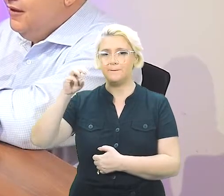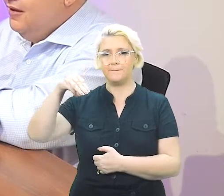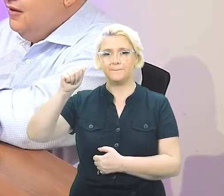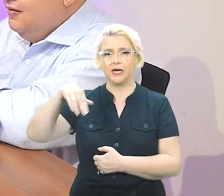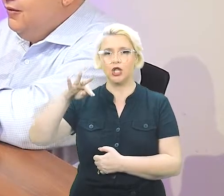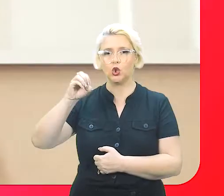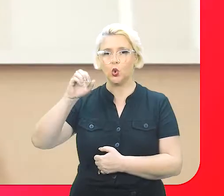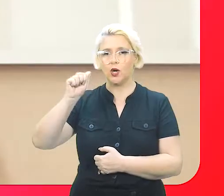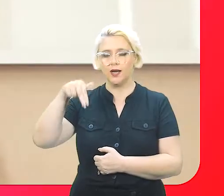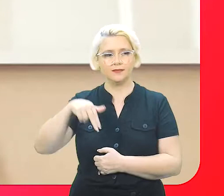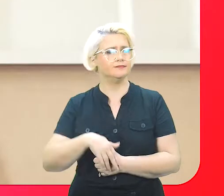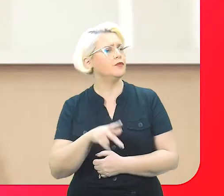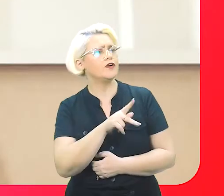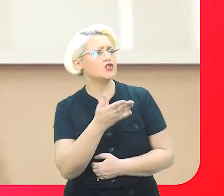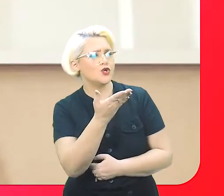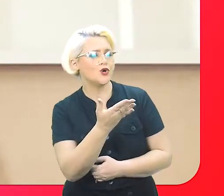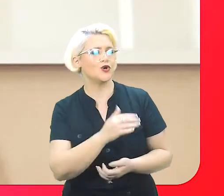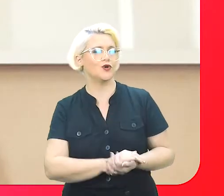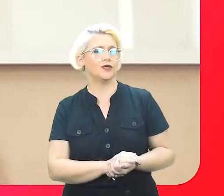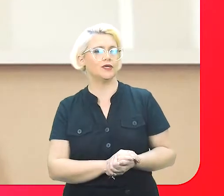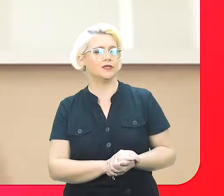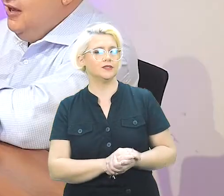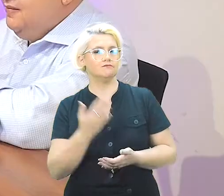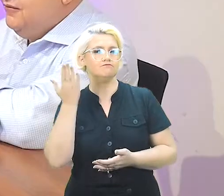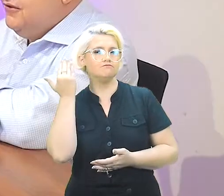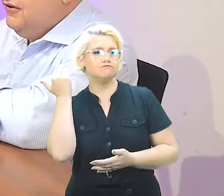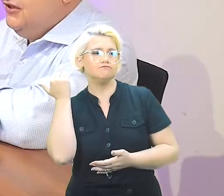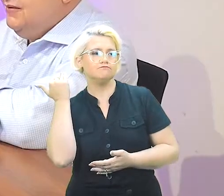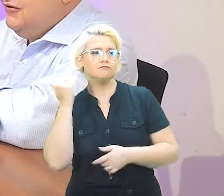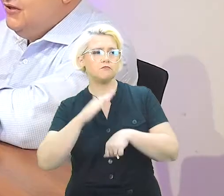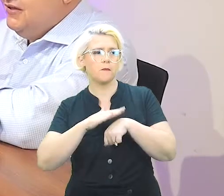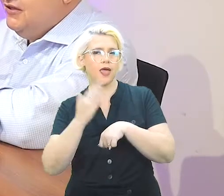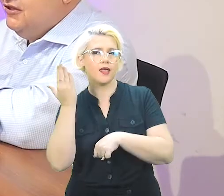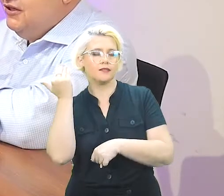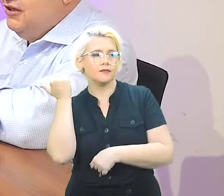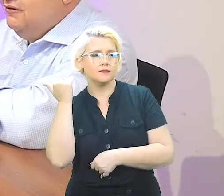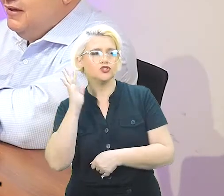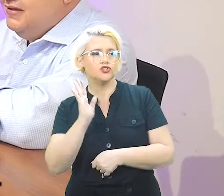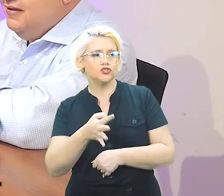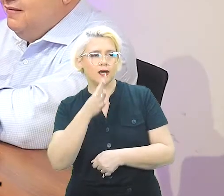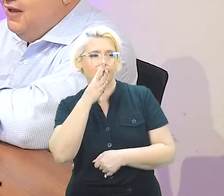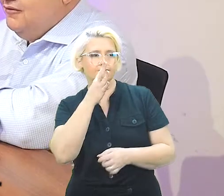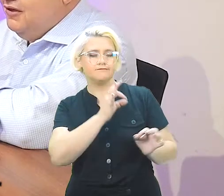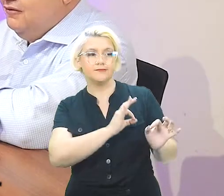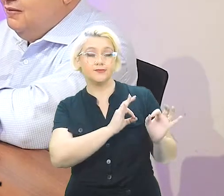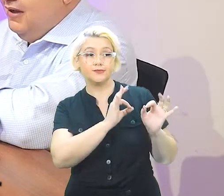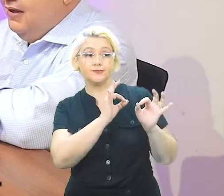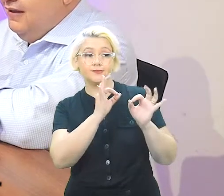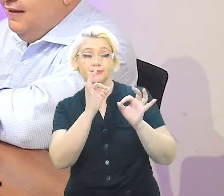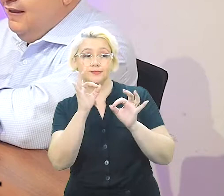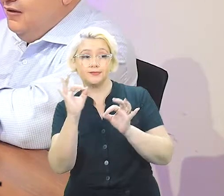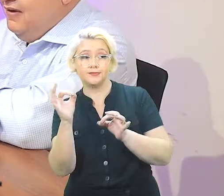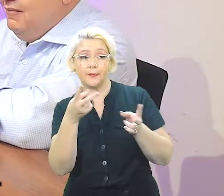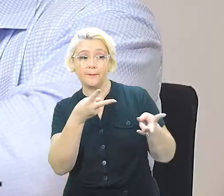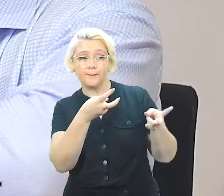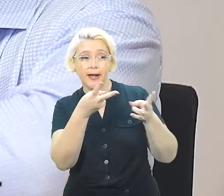Mantuan. Professora, nos últimos tempos nós temos assistido assim meio que